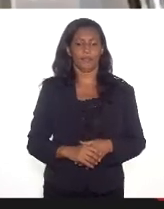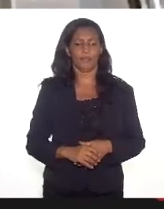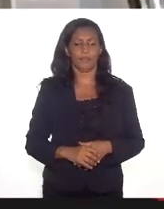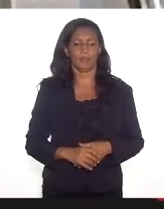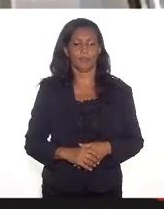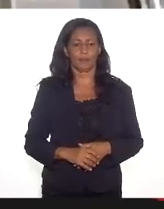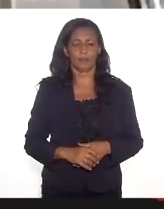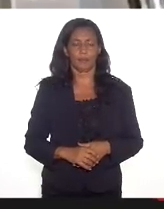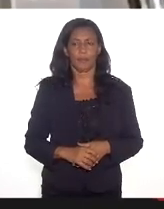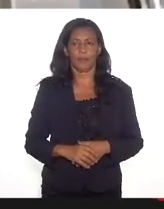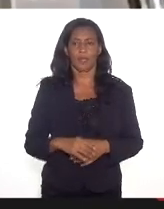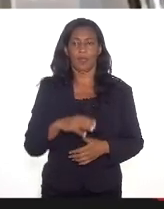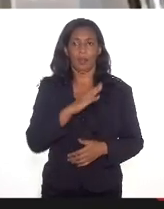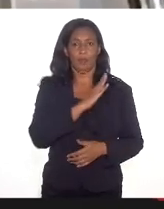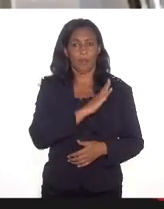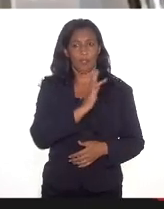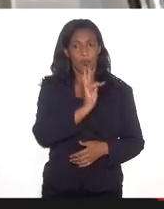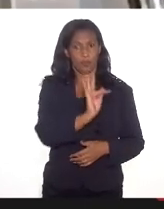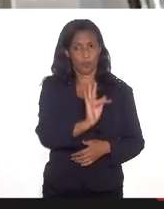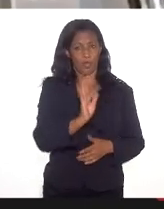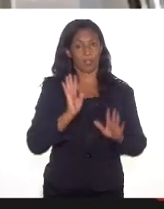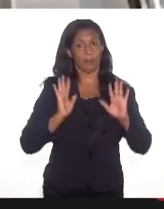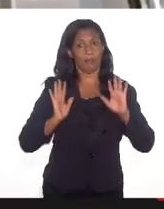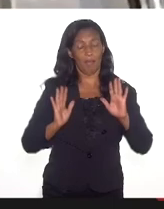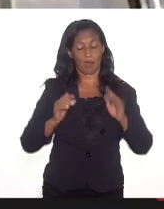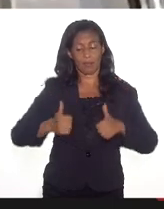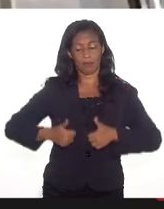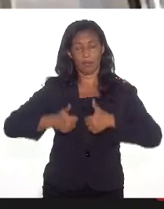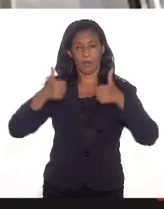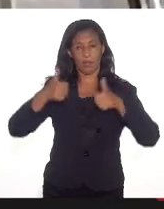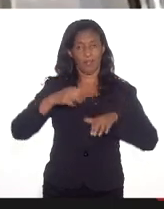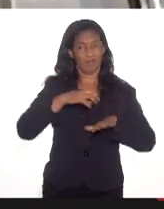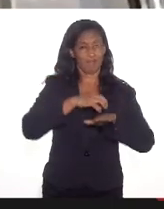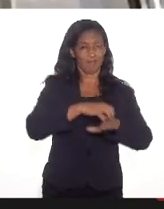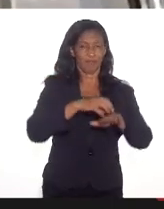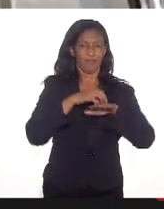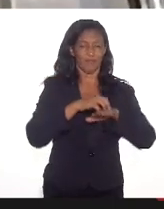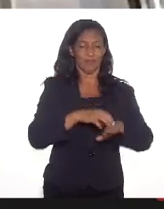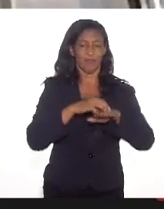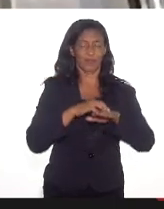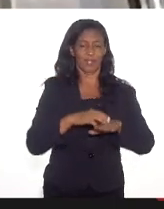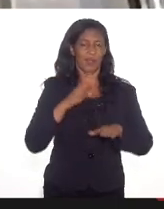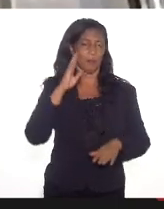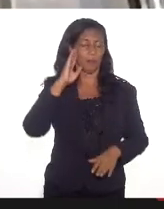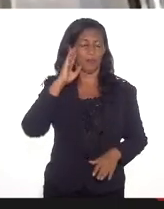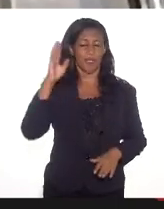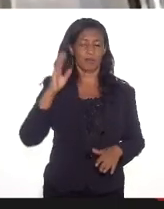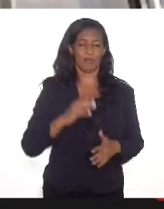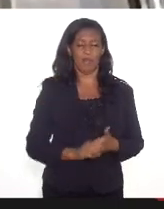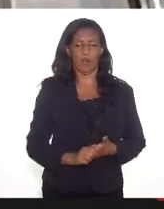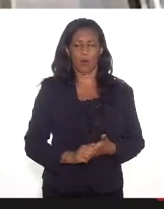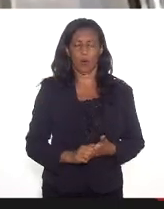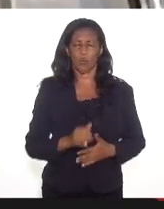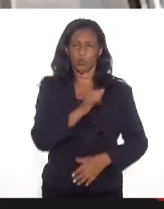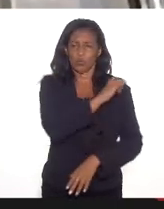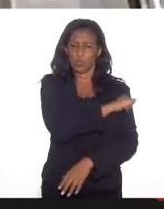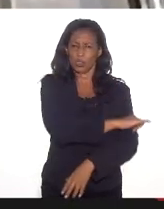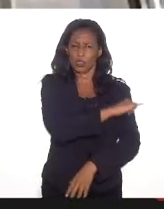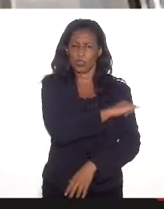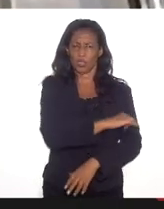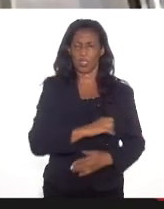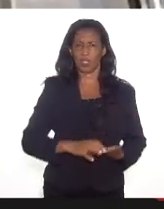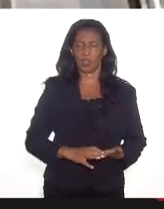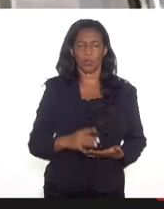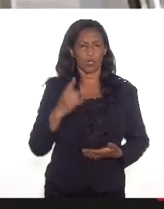relacionadas à Baixada Fluminense mas a melhoria dos meios de transporte é fundamental no Rio de Janeiro não